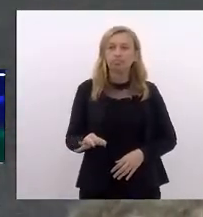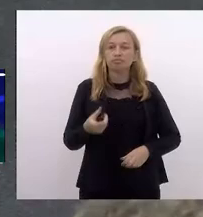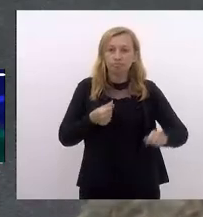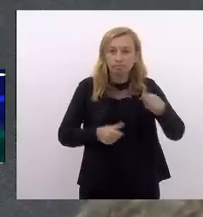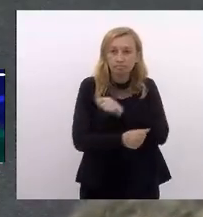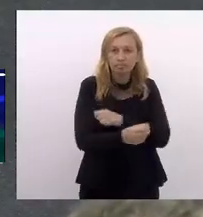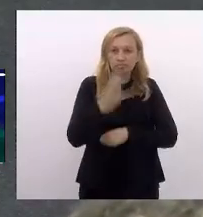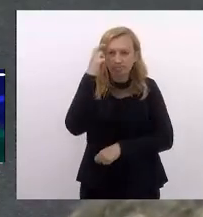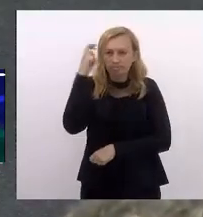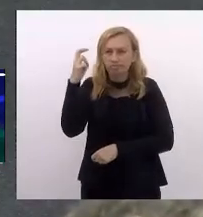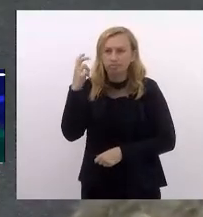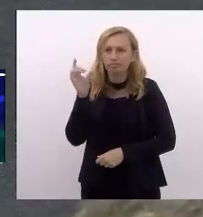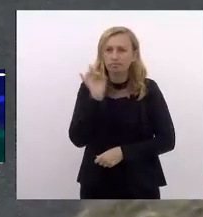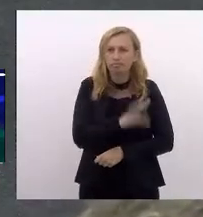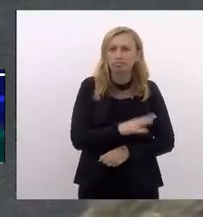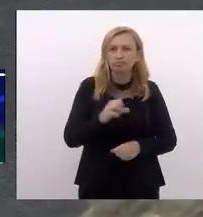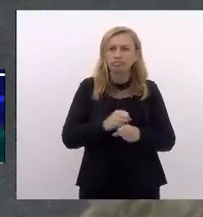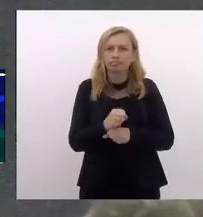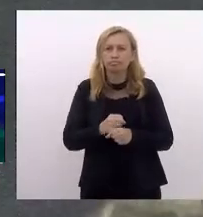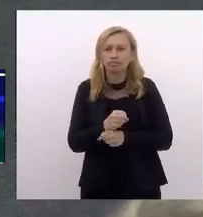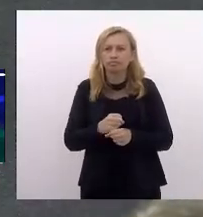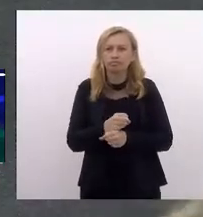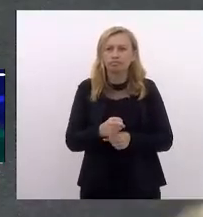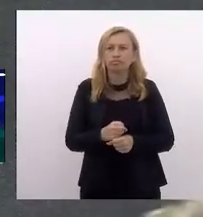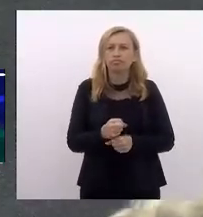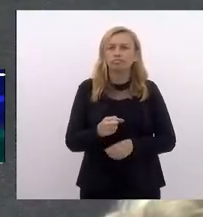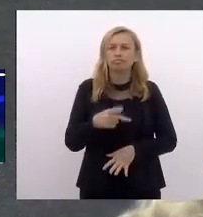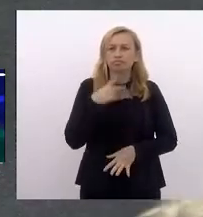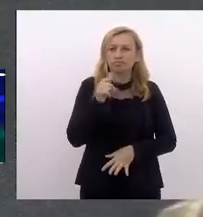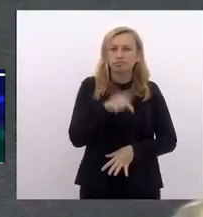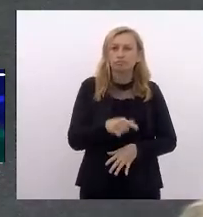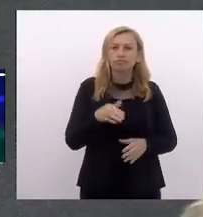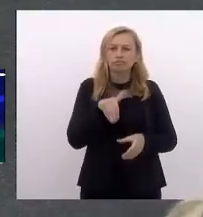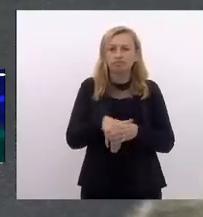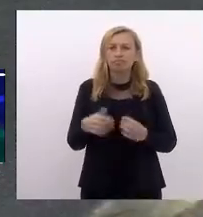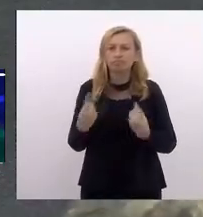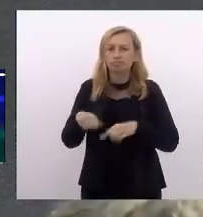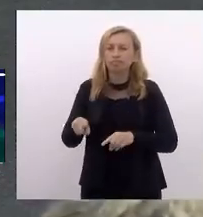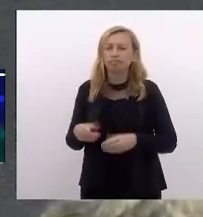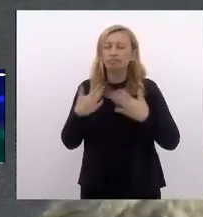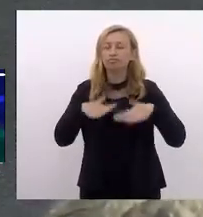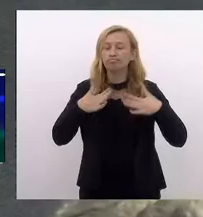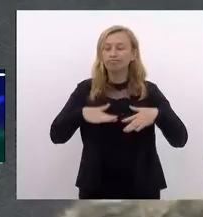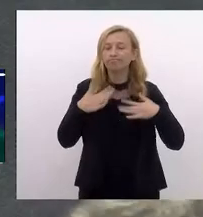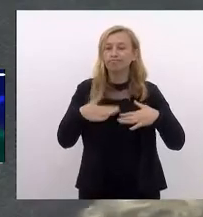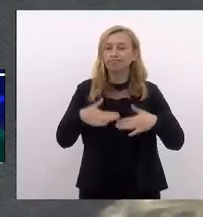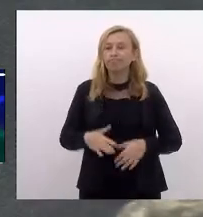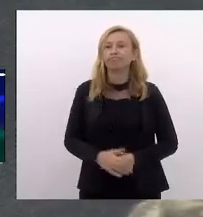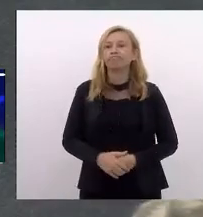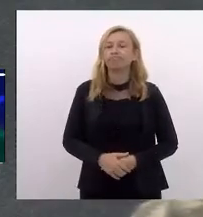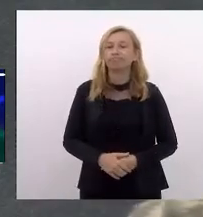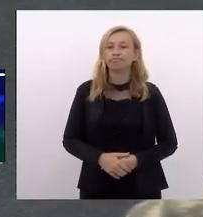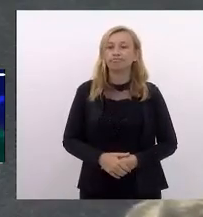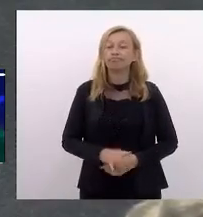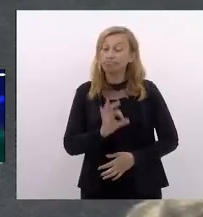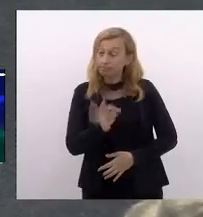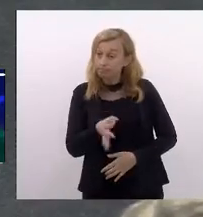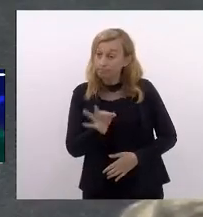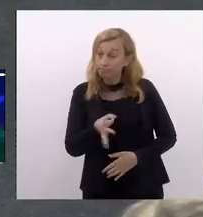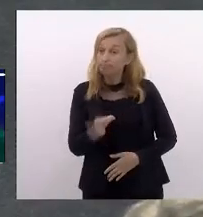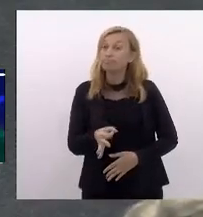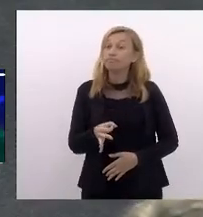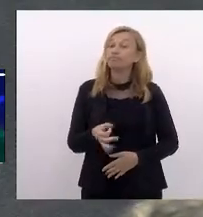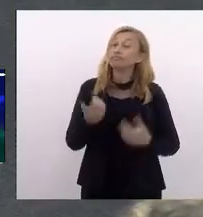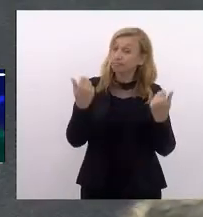investimento inteligência nos últimos anos então declara que o voto contrário com muita tranquilidade e certeza